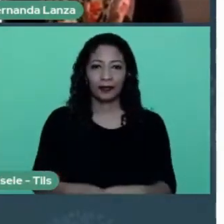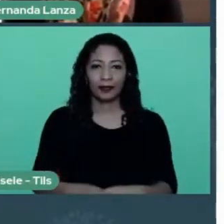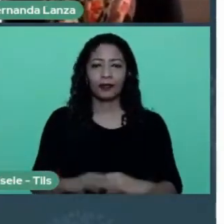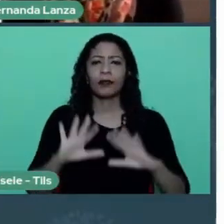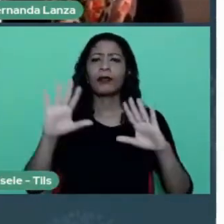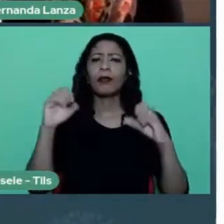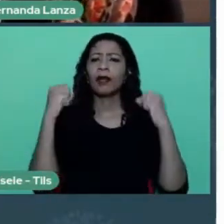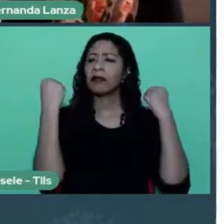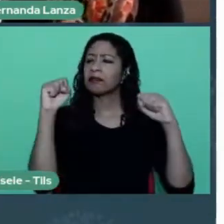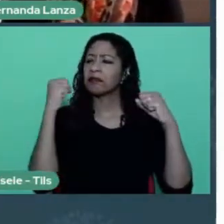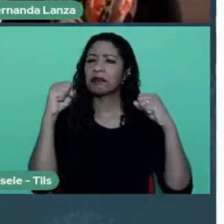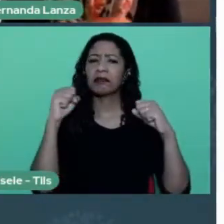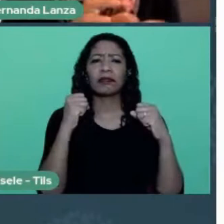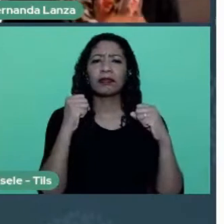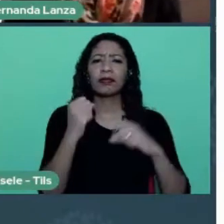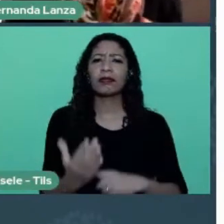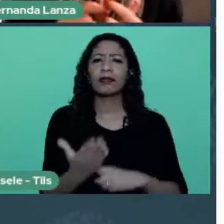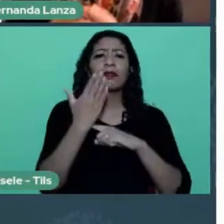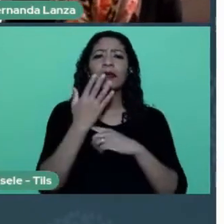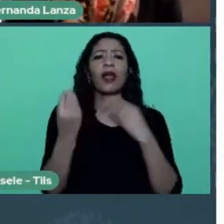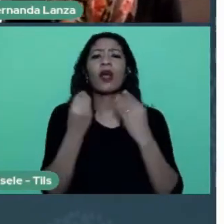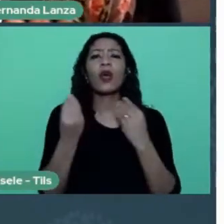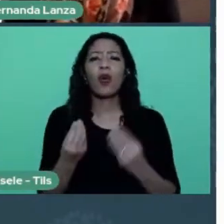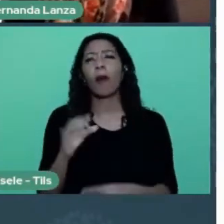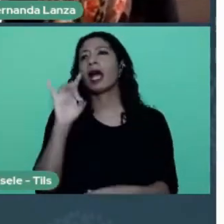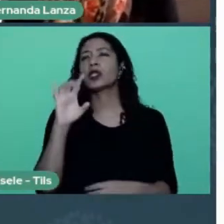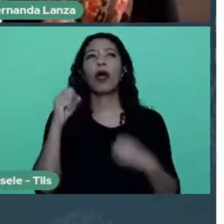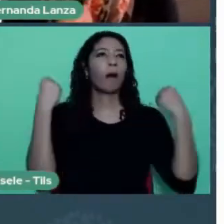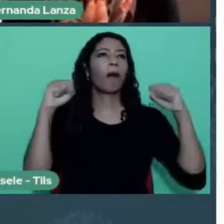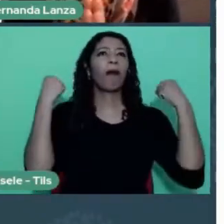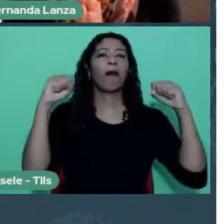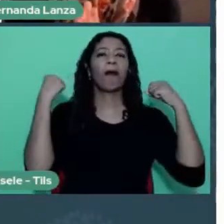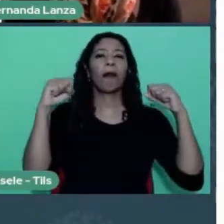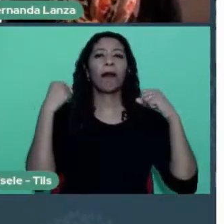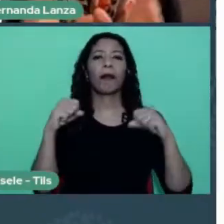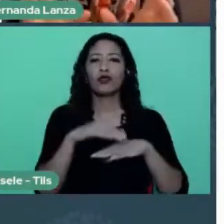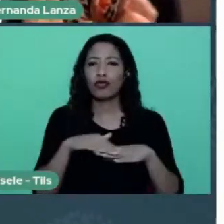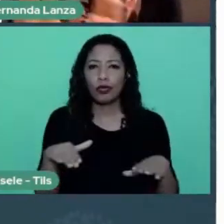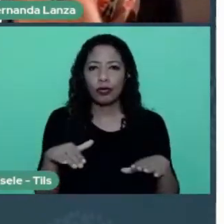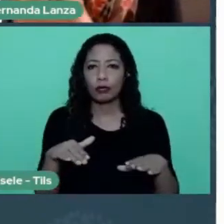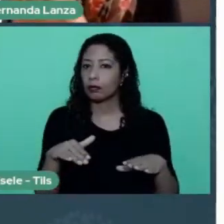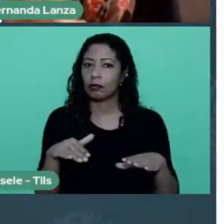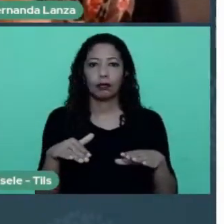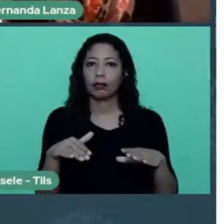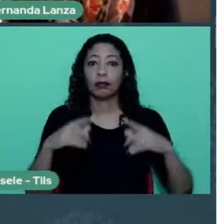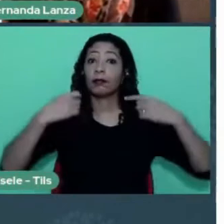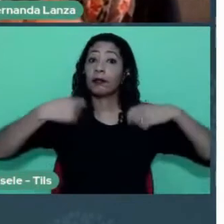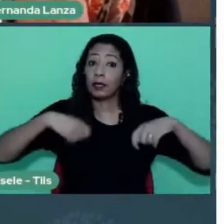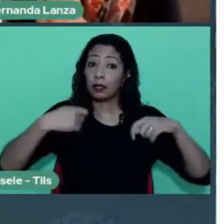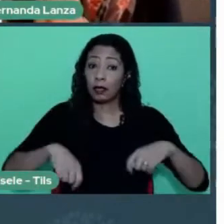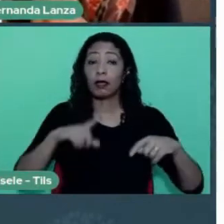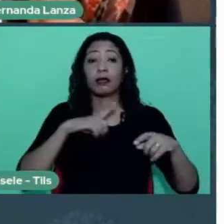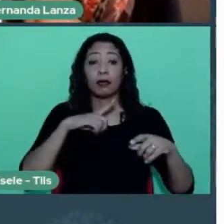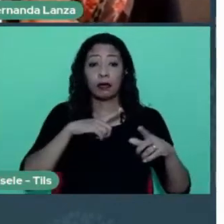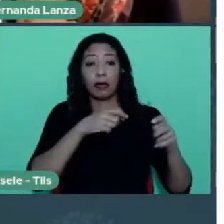esses benefícios? Não é simplesmente fazendo a atividade física, precisa, como eu mencionei, fazer algo